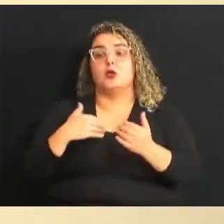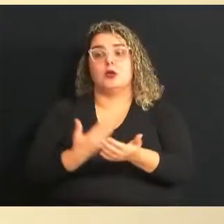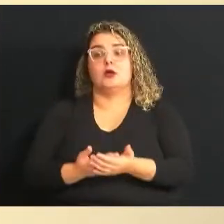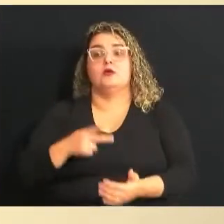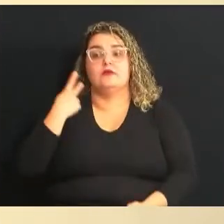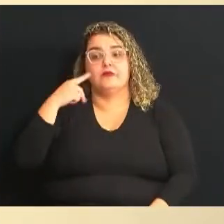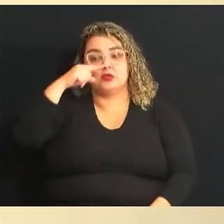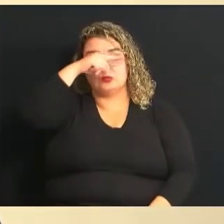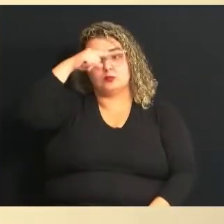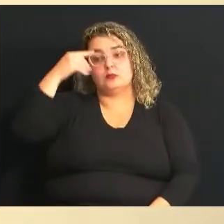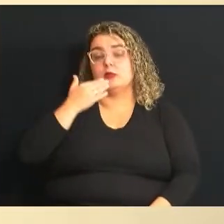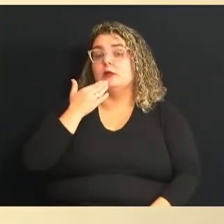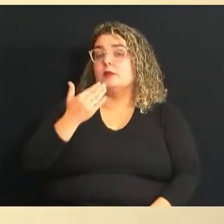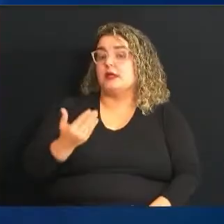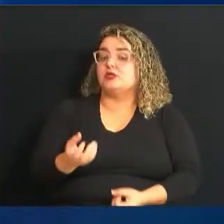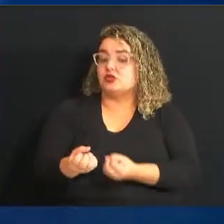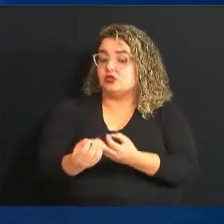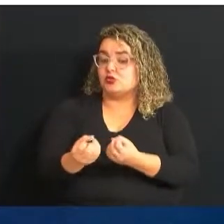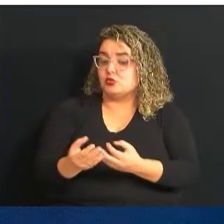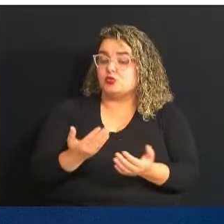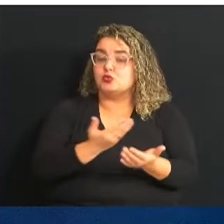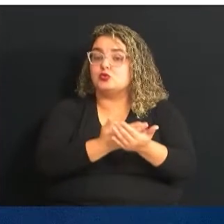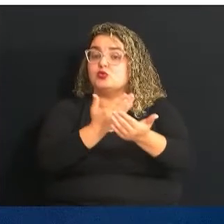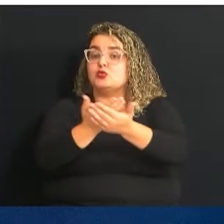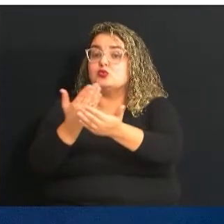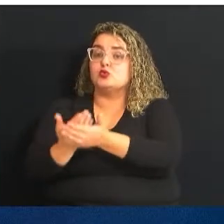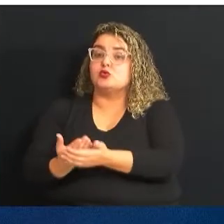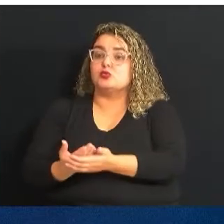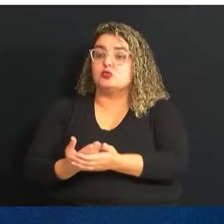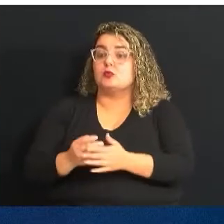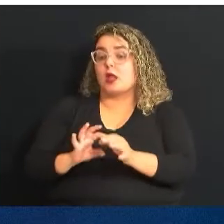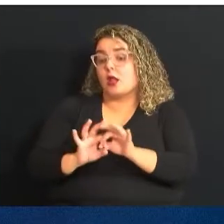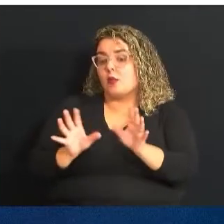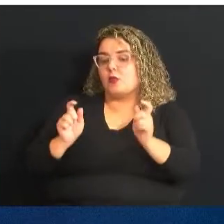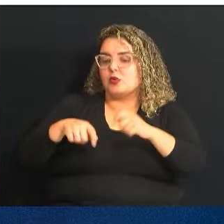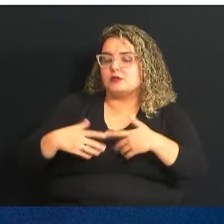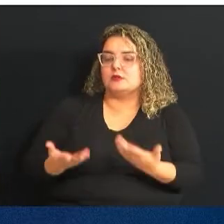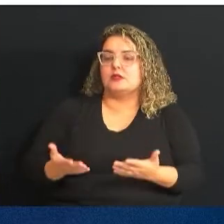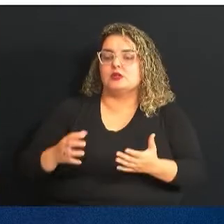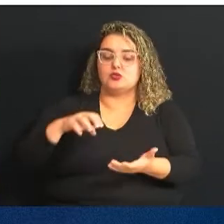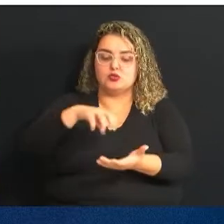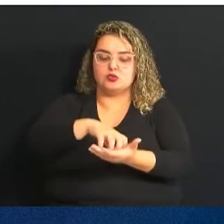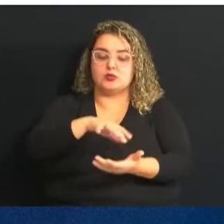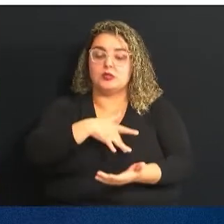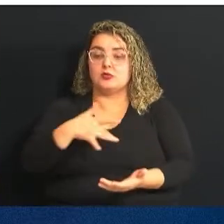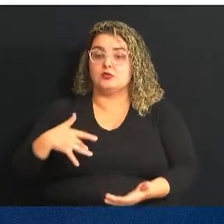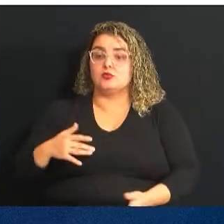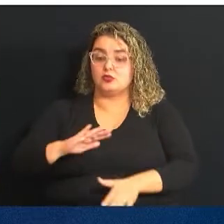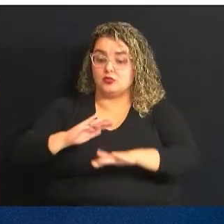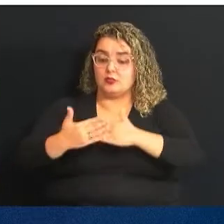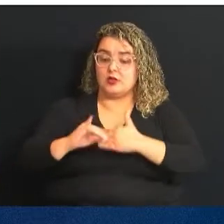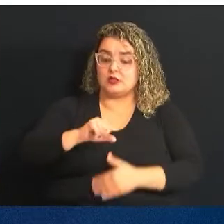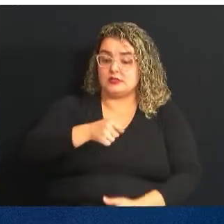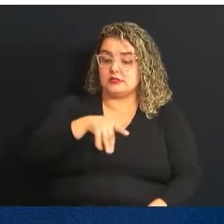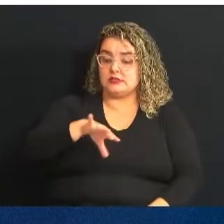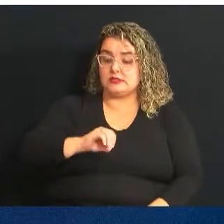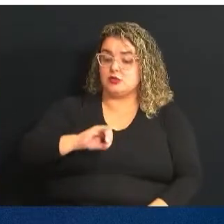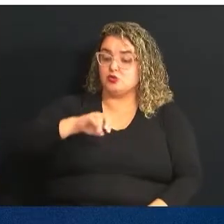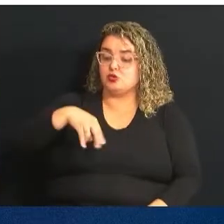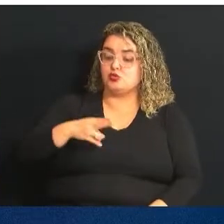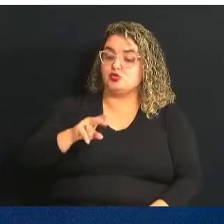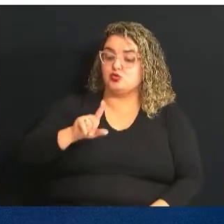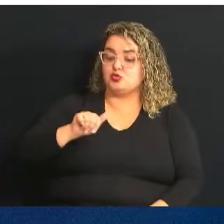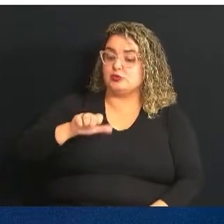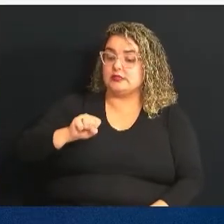No requerimento, o vereador Otto Alejandro pede informações sobre um estudo de viabilidade para a construção de um centro de saúde no bairro